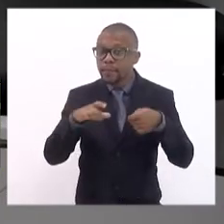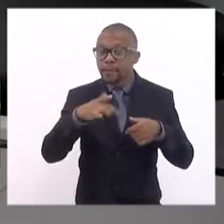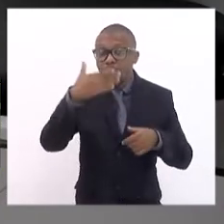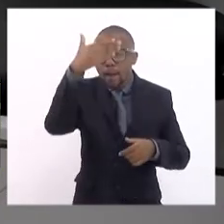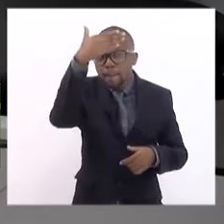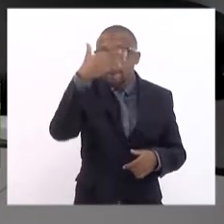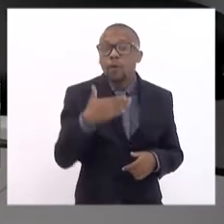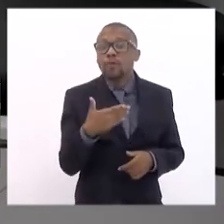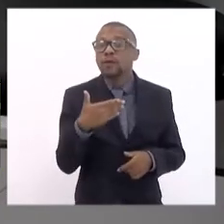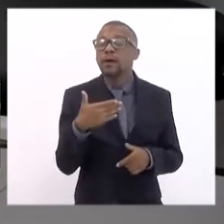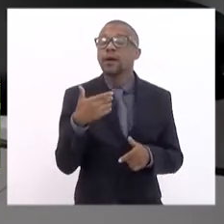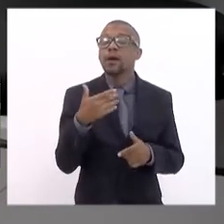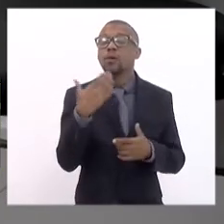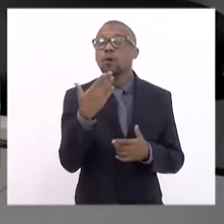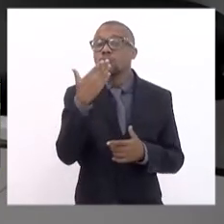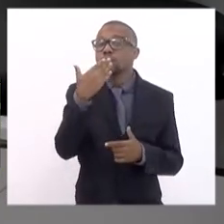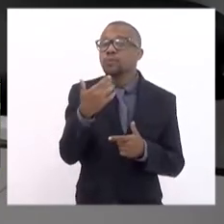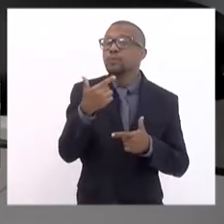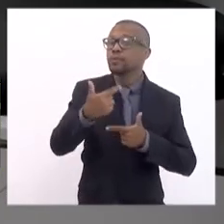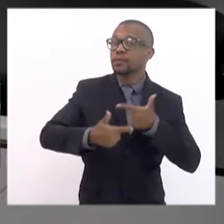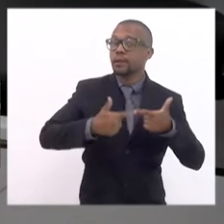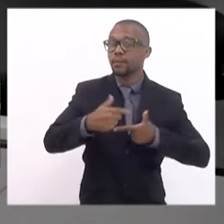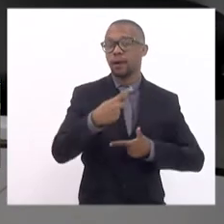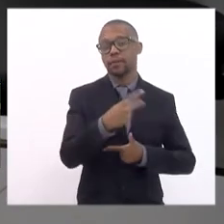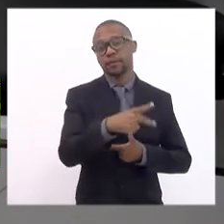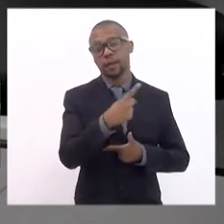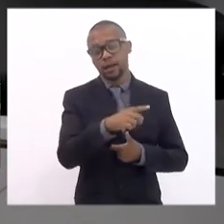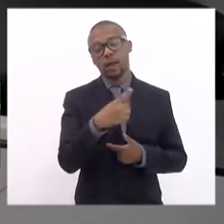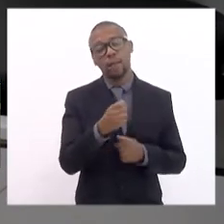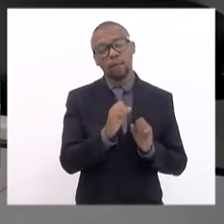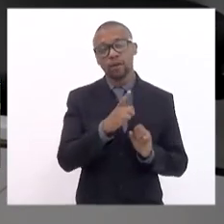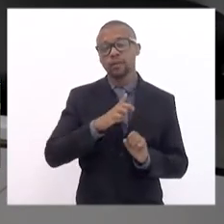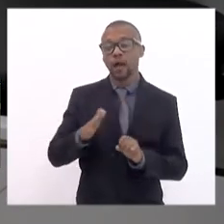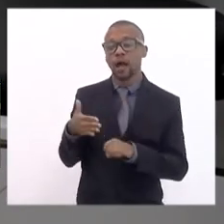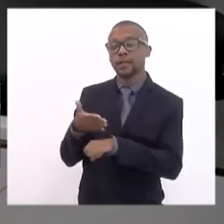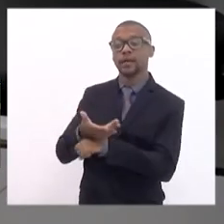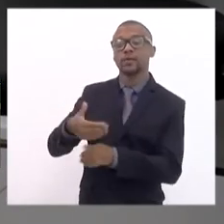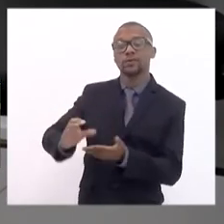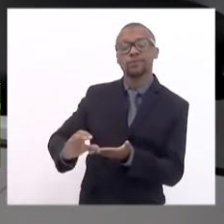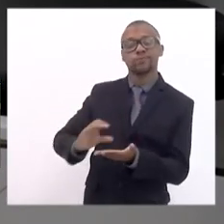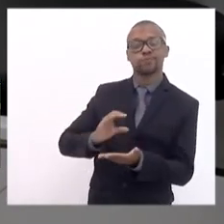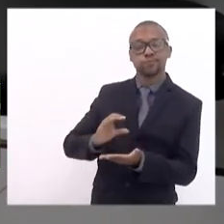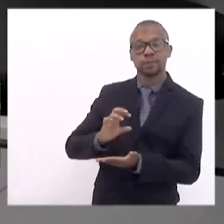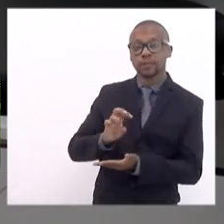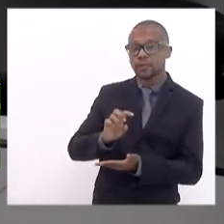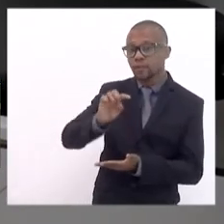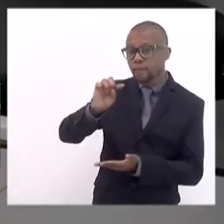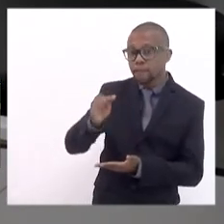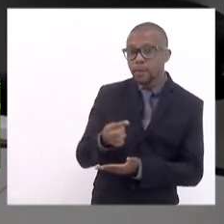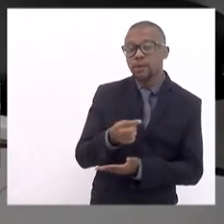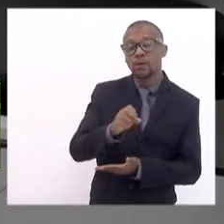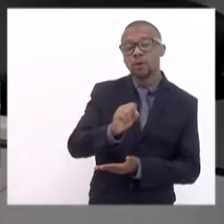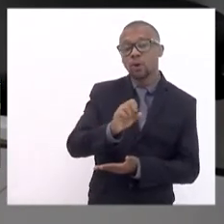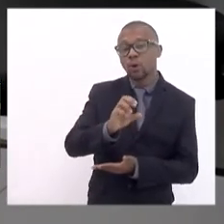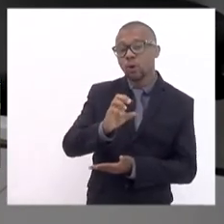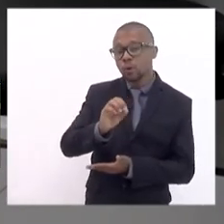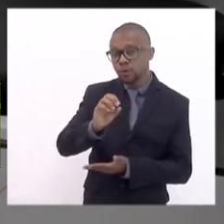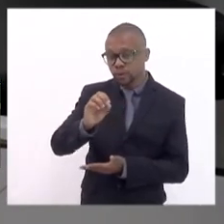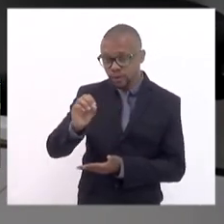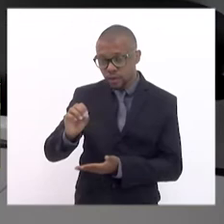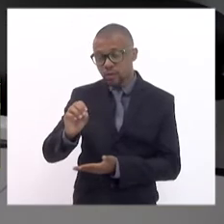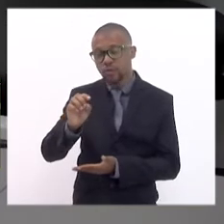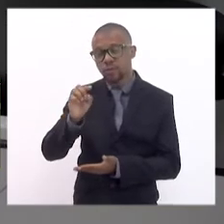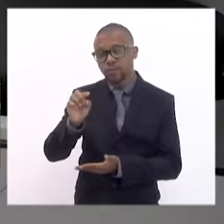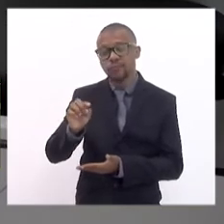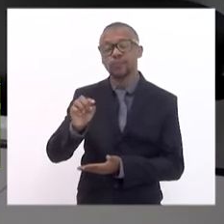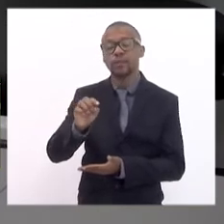dela e ela vai ter acesso ao recurso. Foram mais de 5.800 autônomos que conseguiram